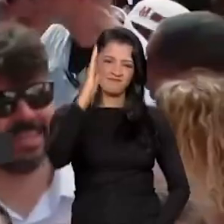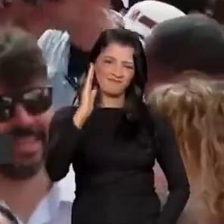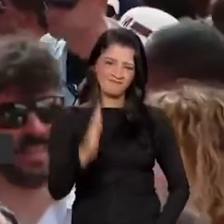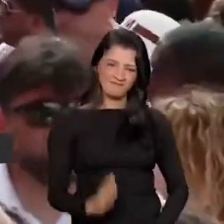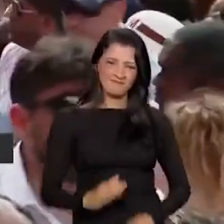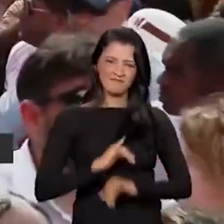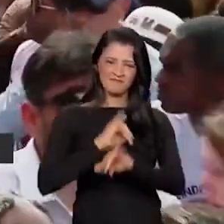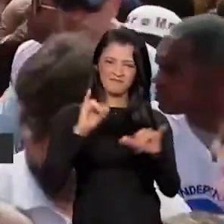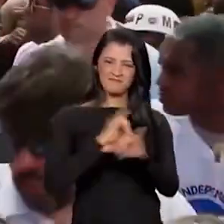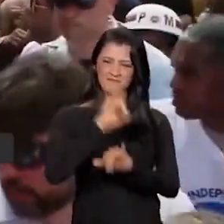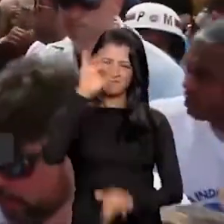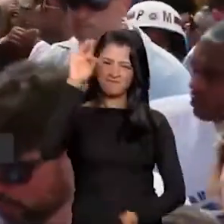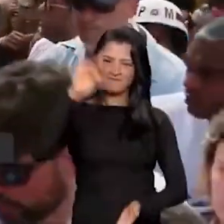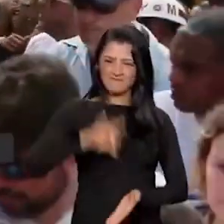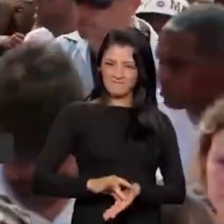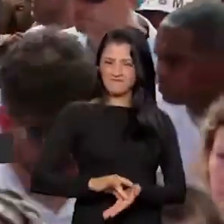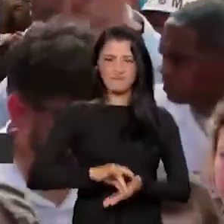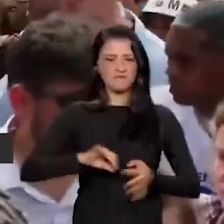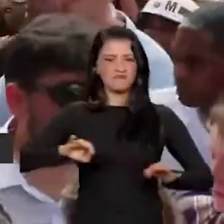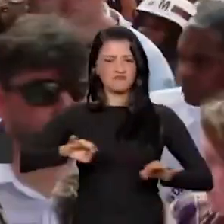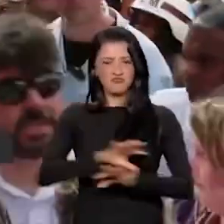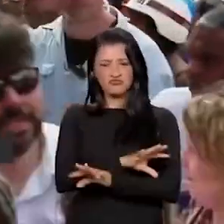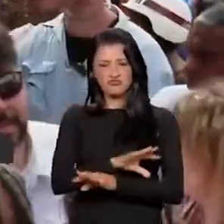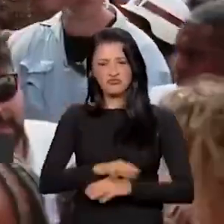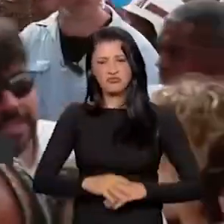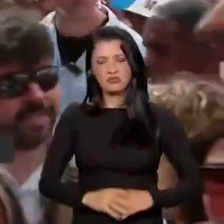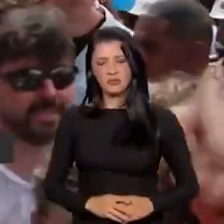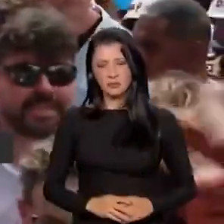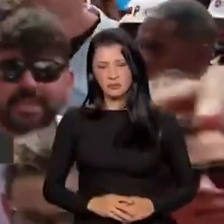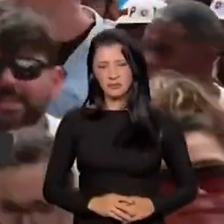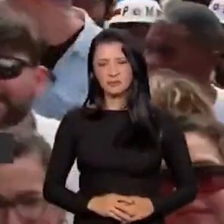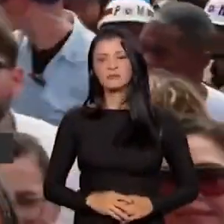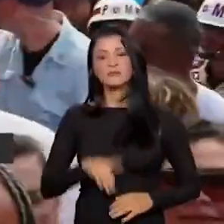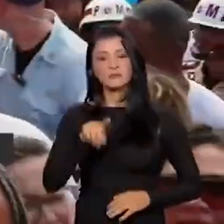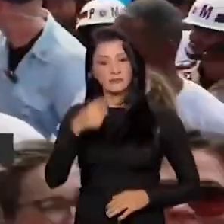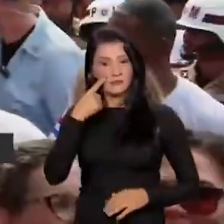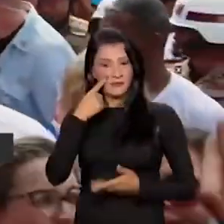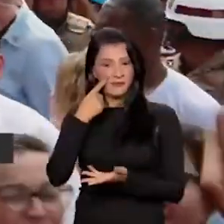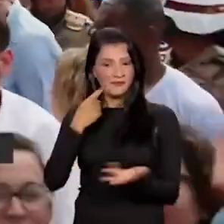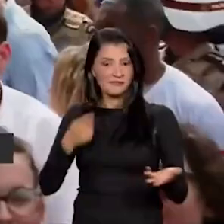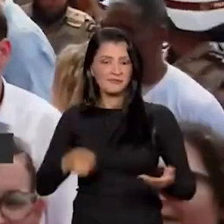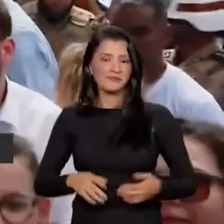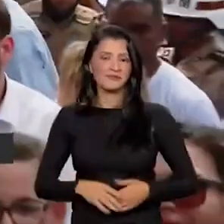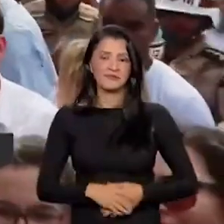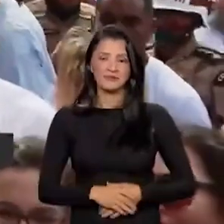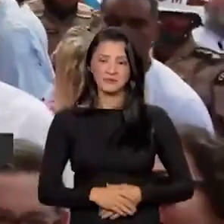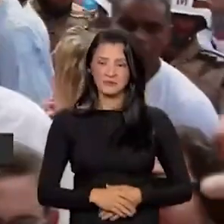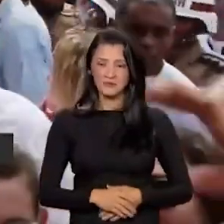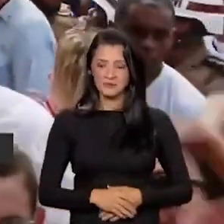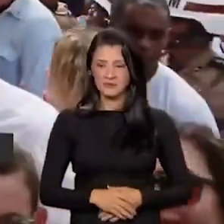foi consolidada em definitivo no estado.